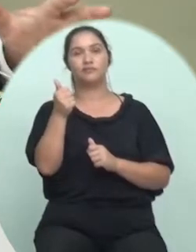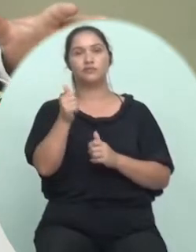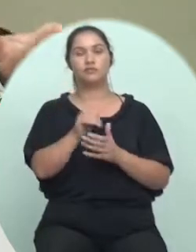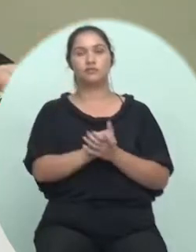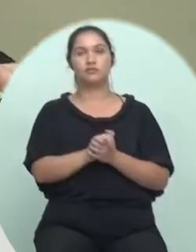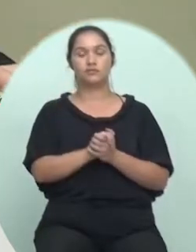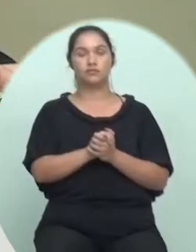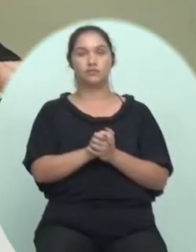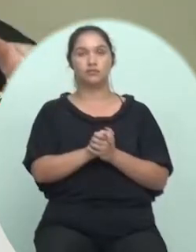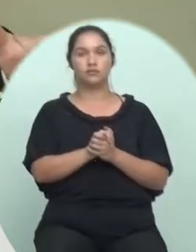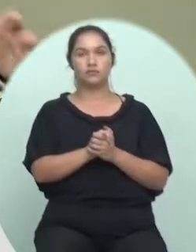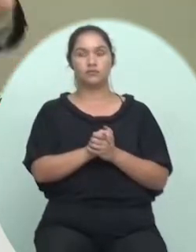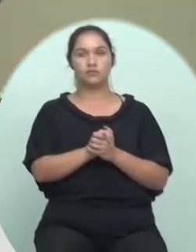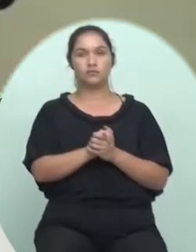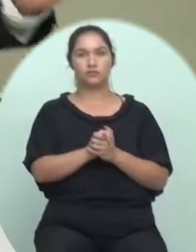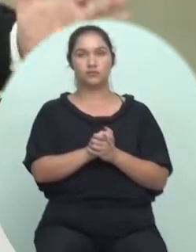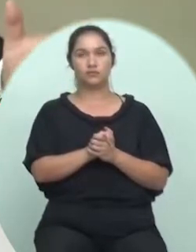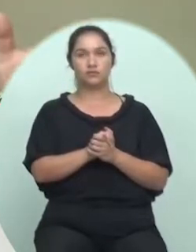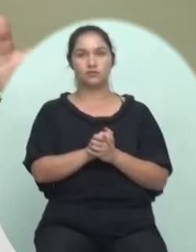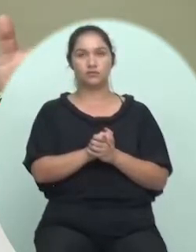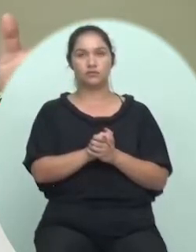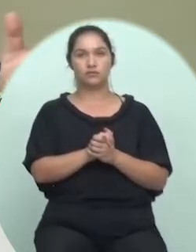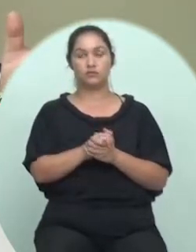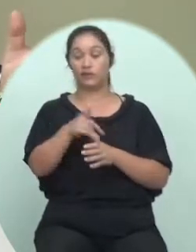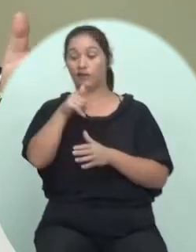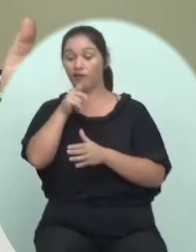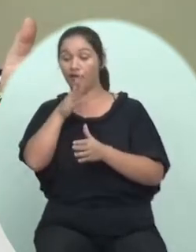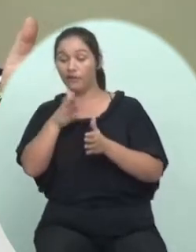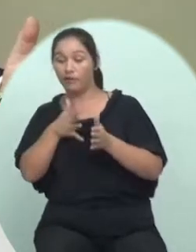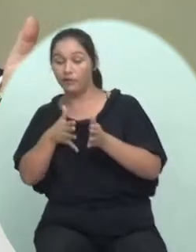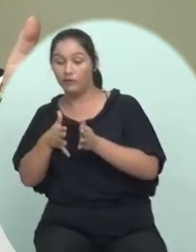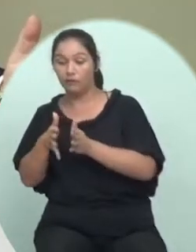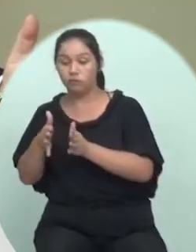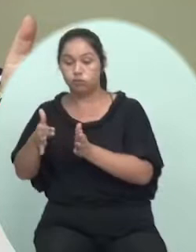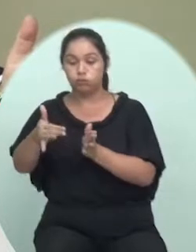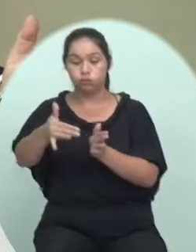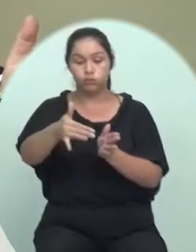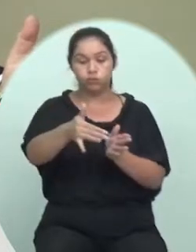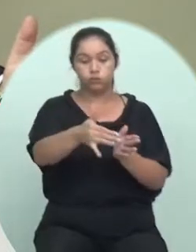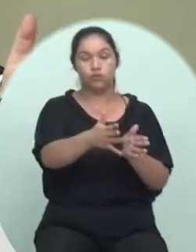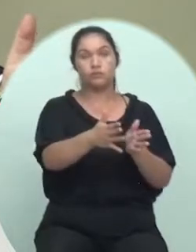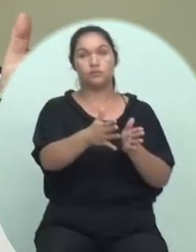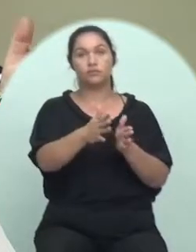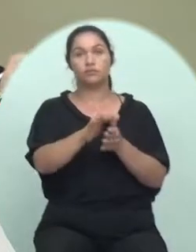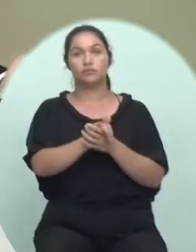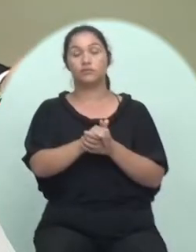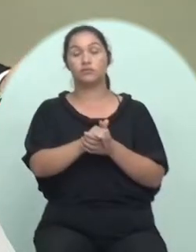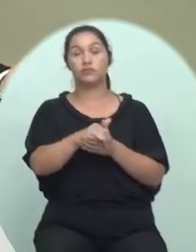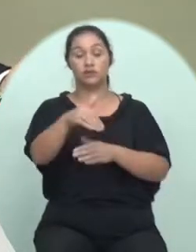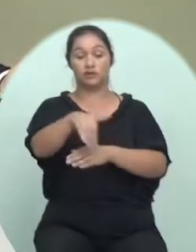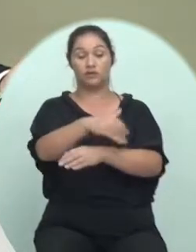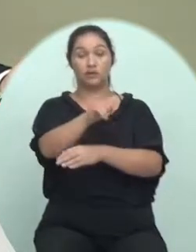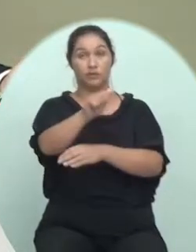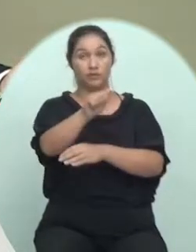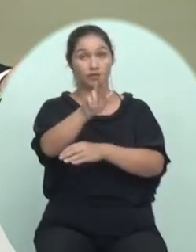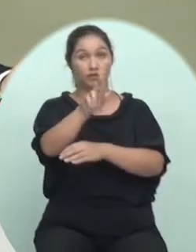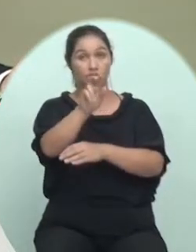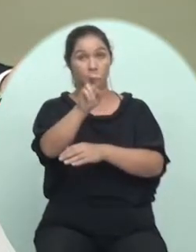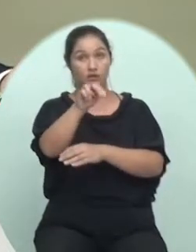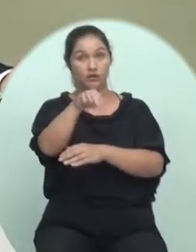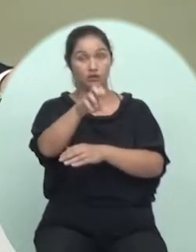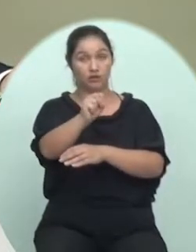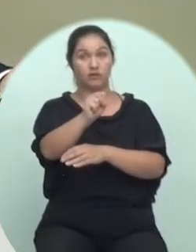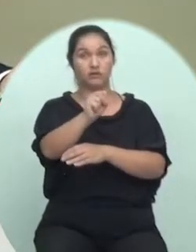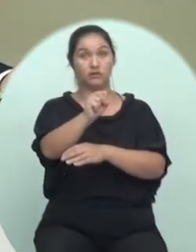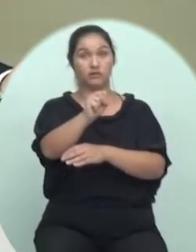ali, onde ela sai a água, passa pela aquela rodovia, a Arnes, que vai para